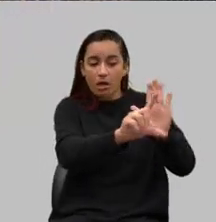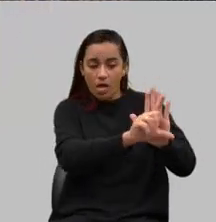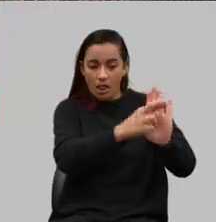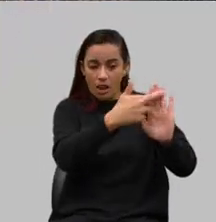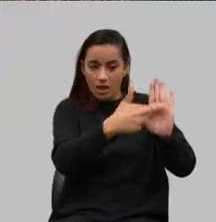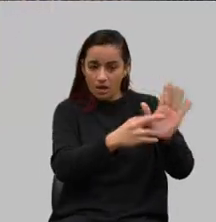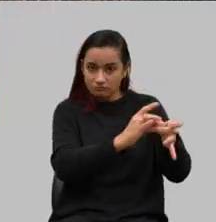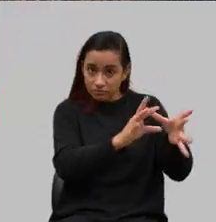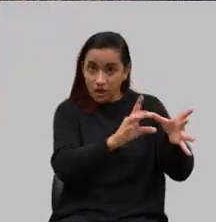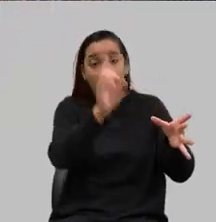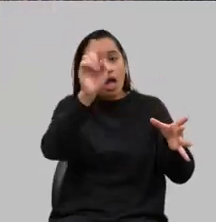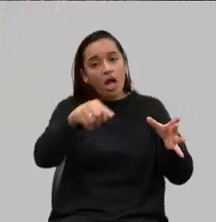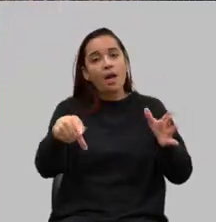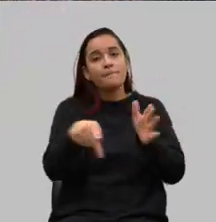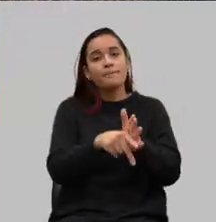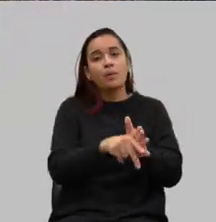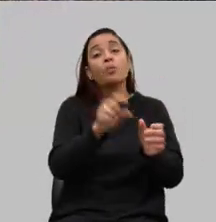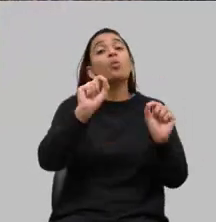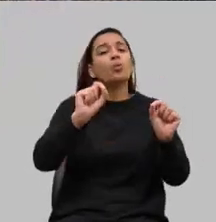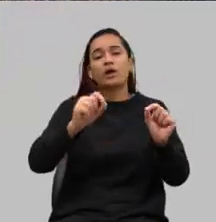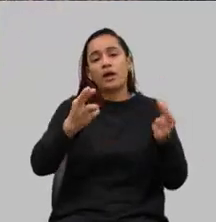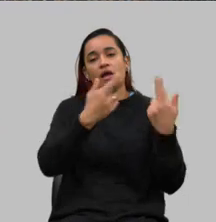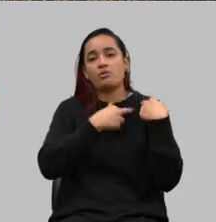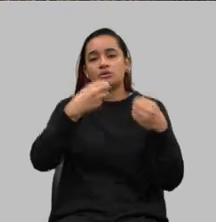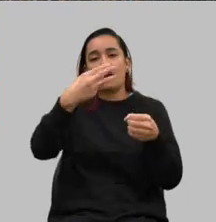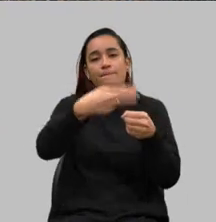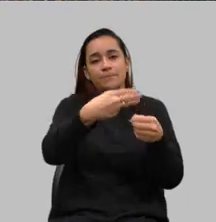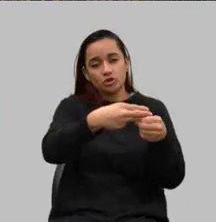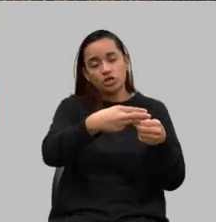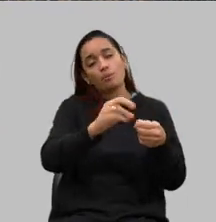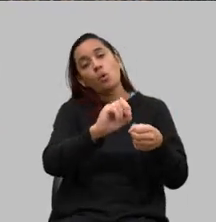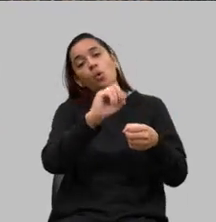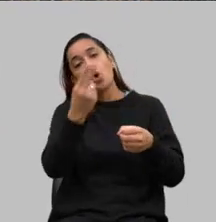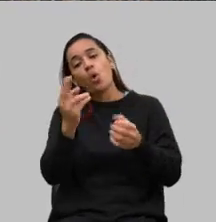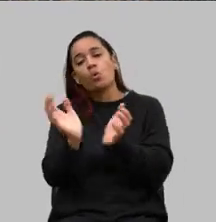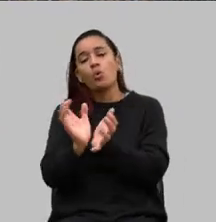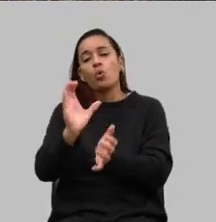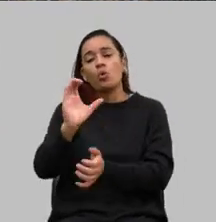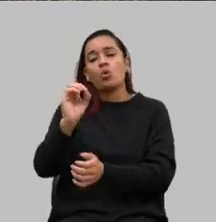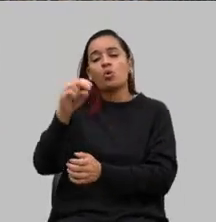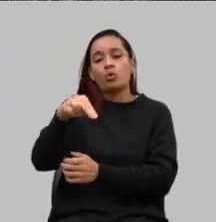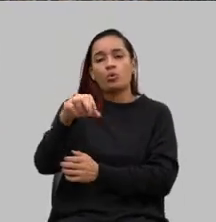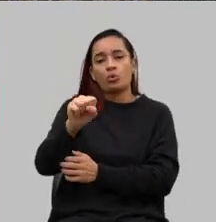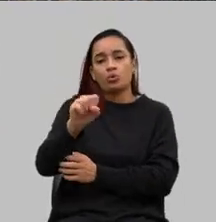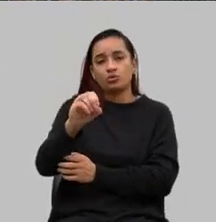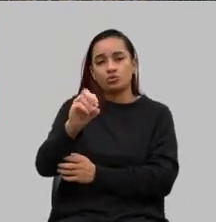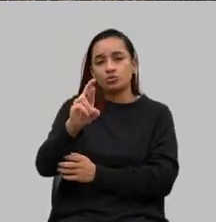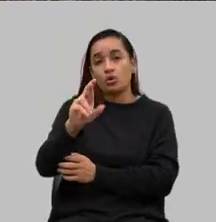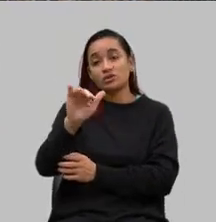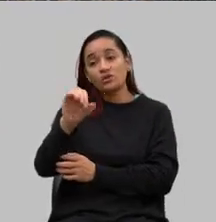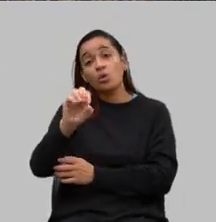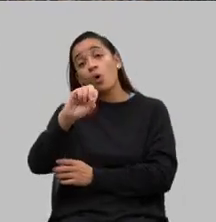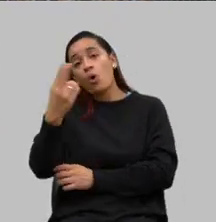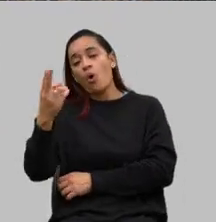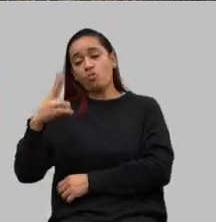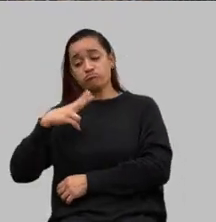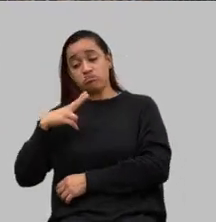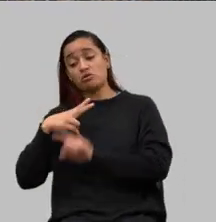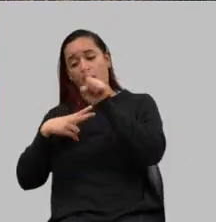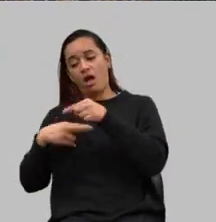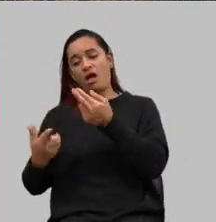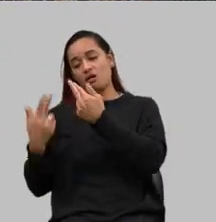do Empreendedor nesse caso do município do consórcio ou se for privado o responsável pela operação nós temos